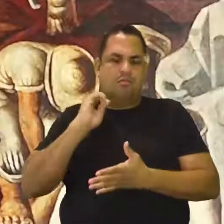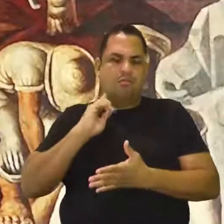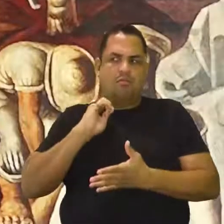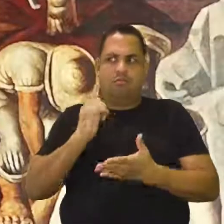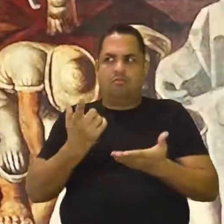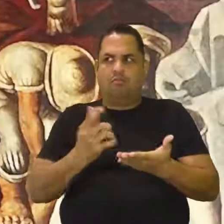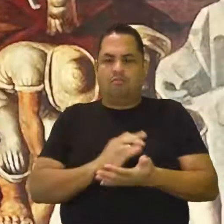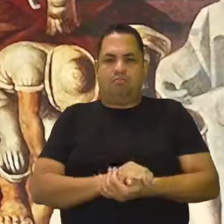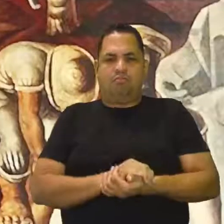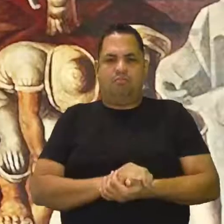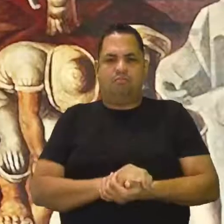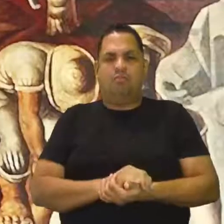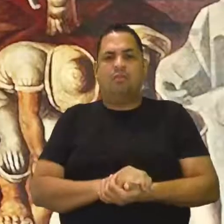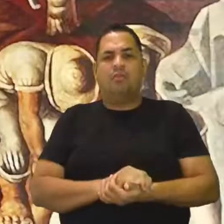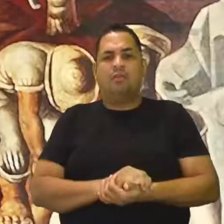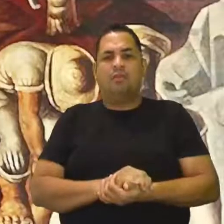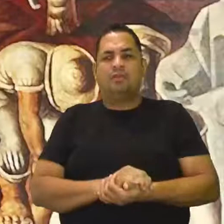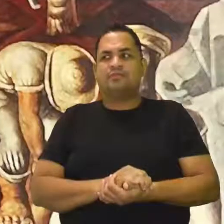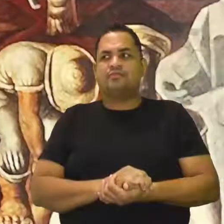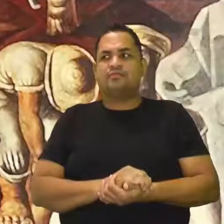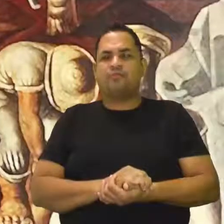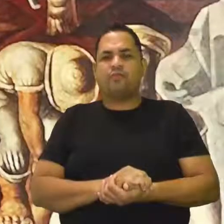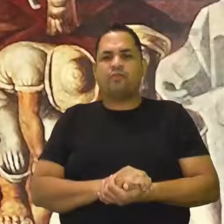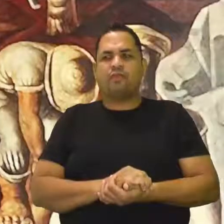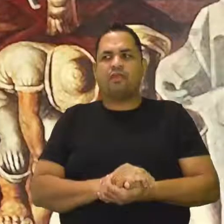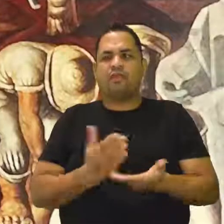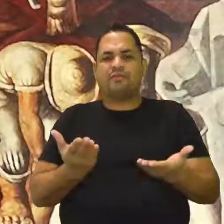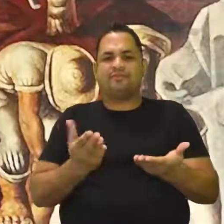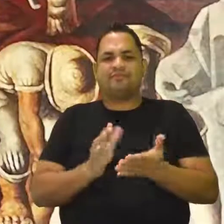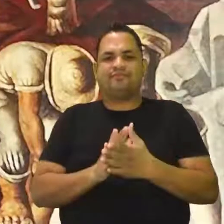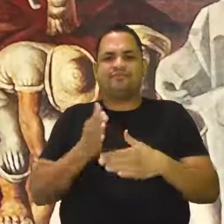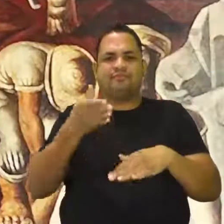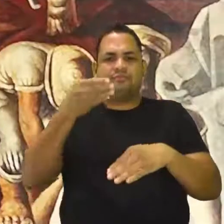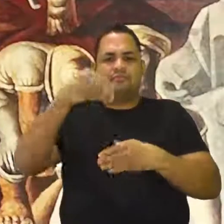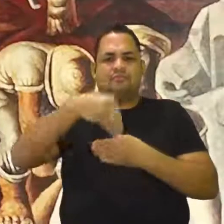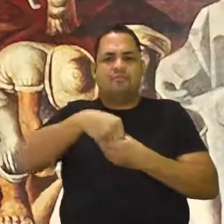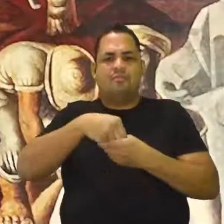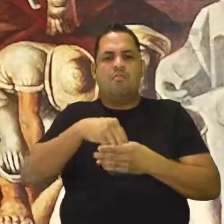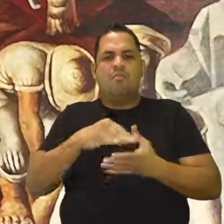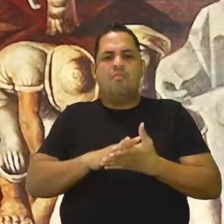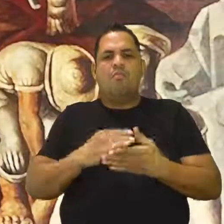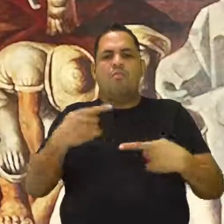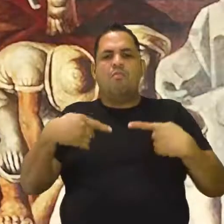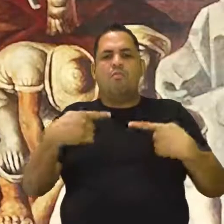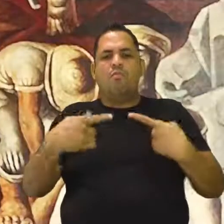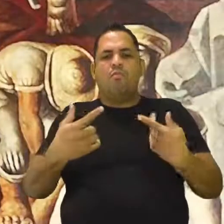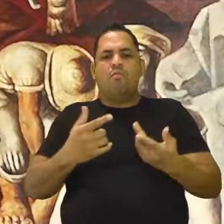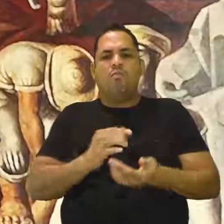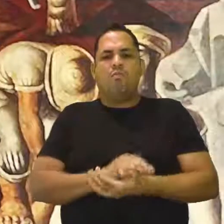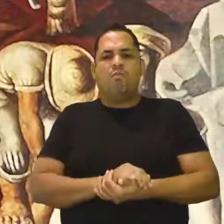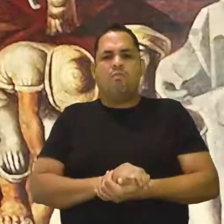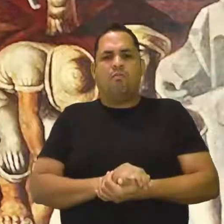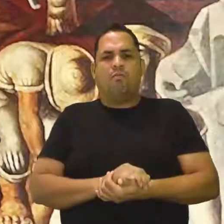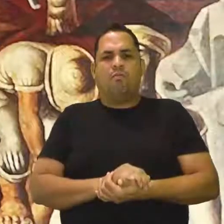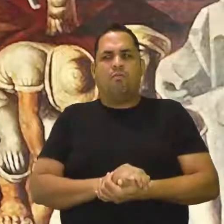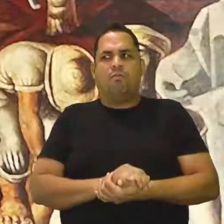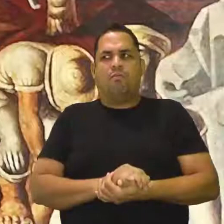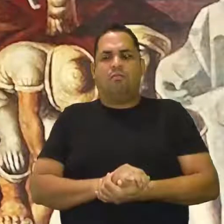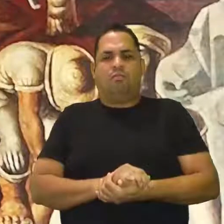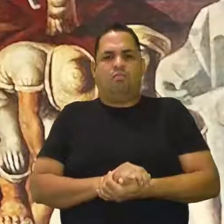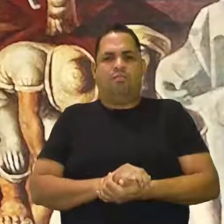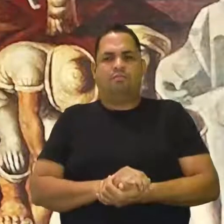estavam em grande amizade aí nessa República Velha, dentro da política café com leite, eles